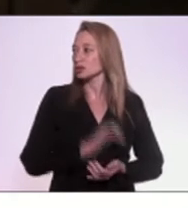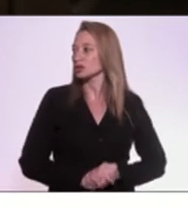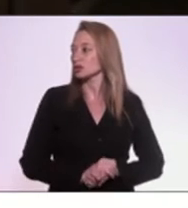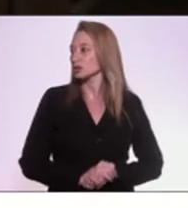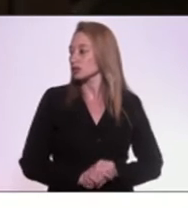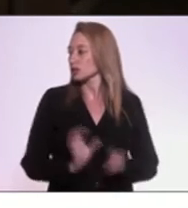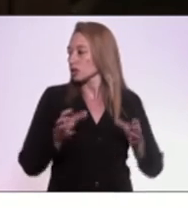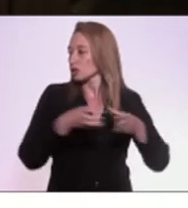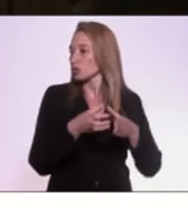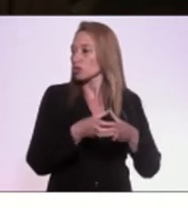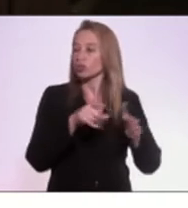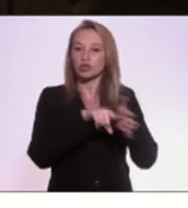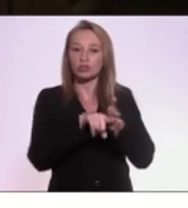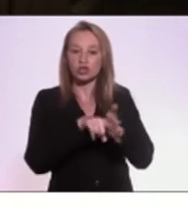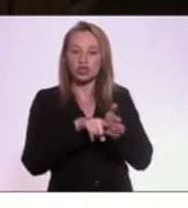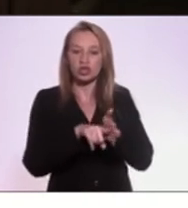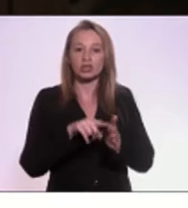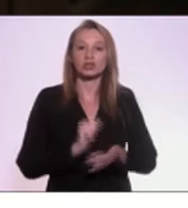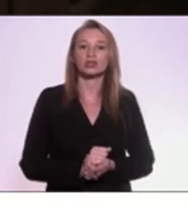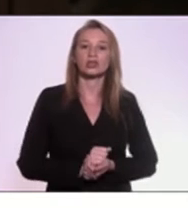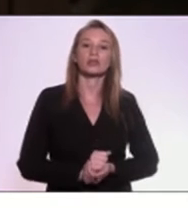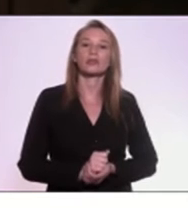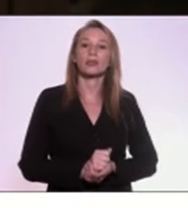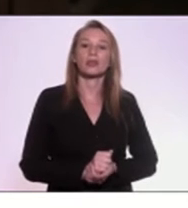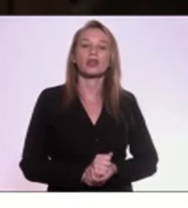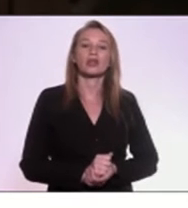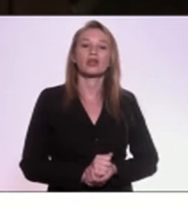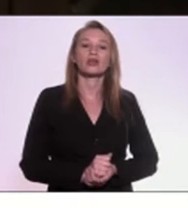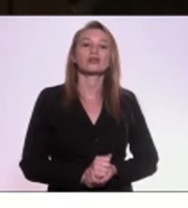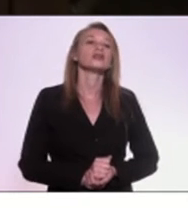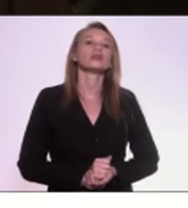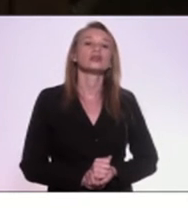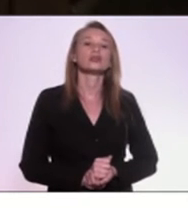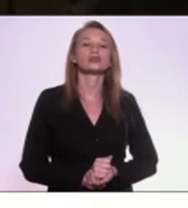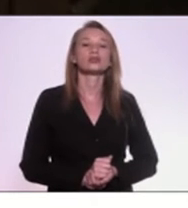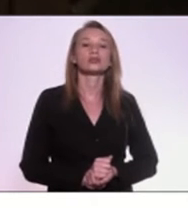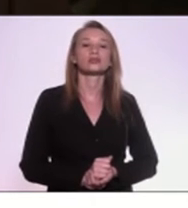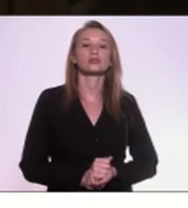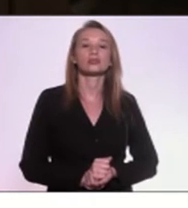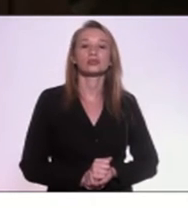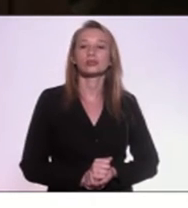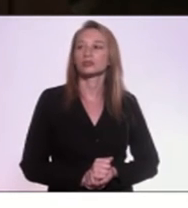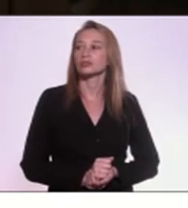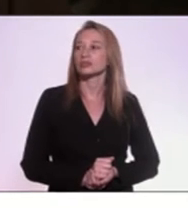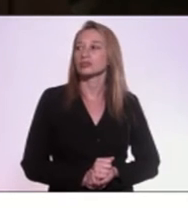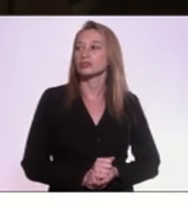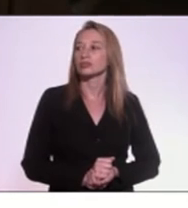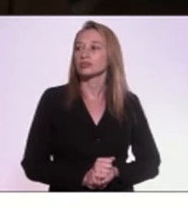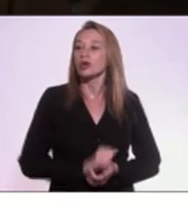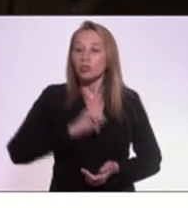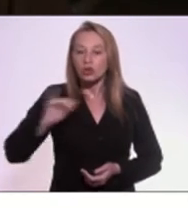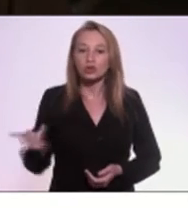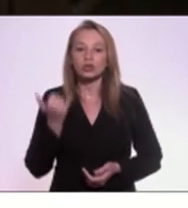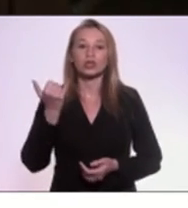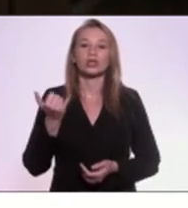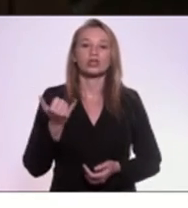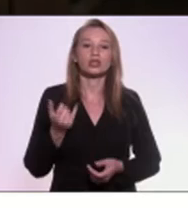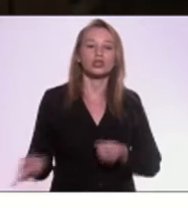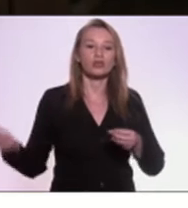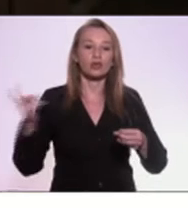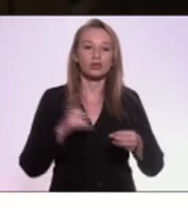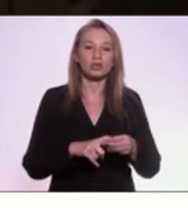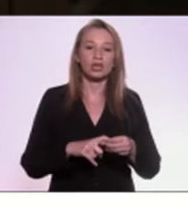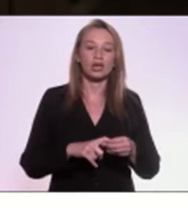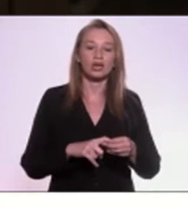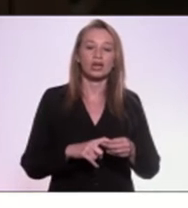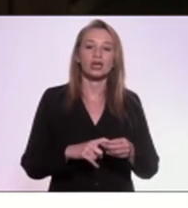Pesquisas em Alfabetização de Crianças das Classes Populares. Portanto, além da oportunidade de voltar a participar